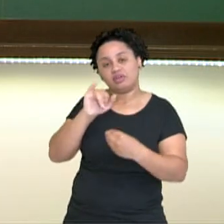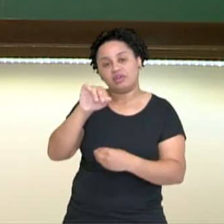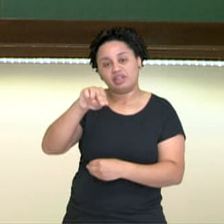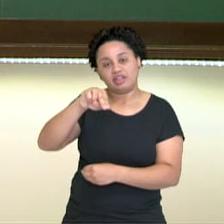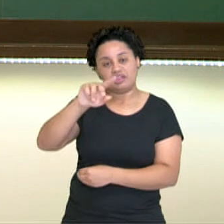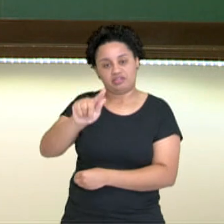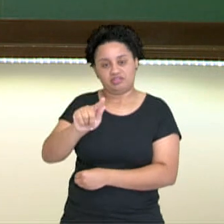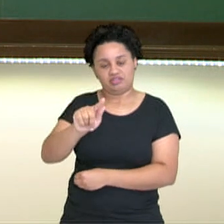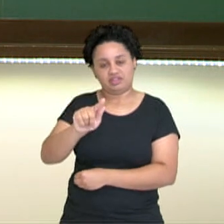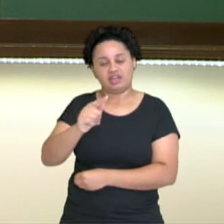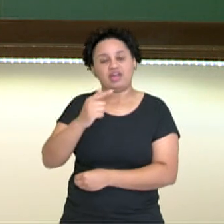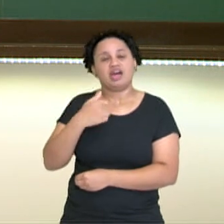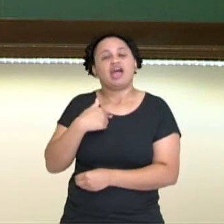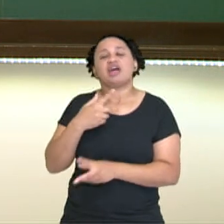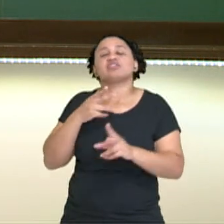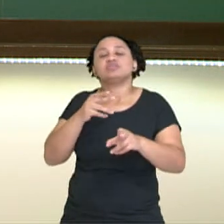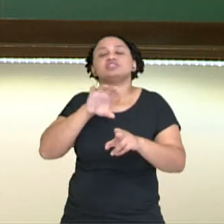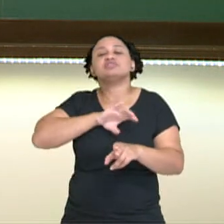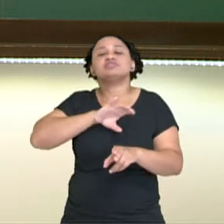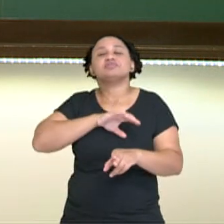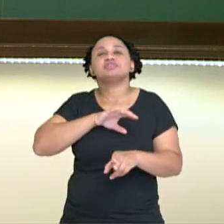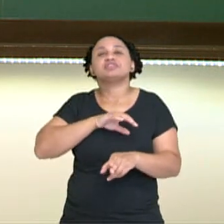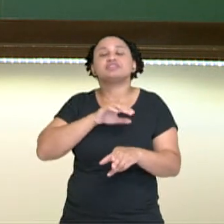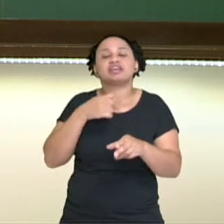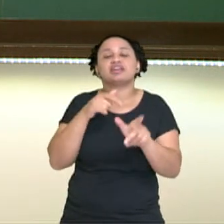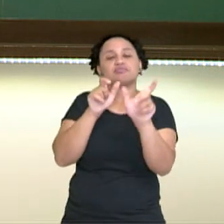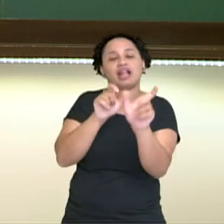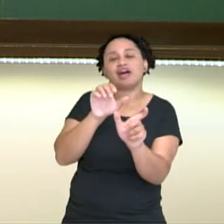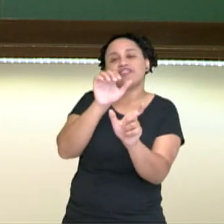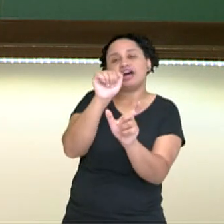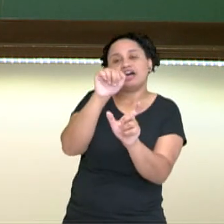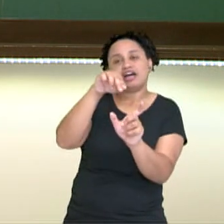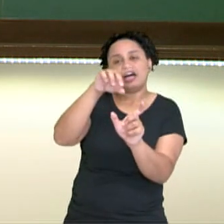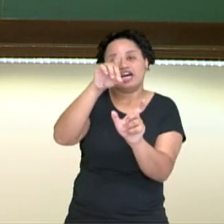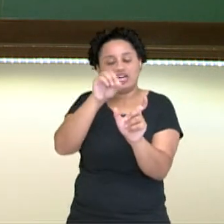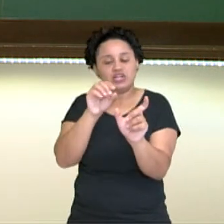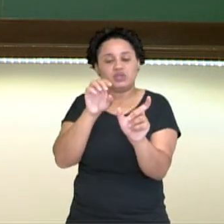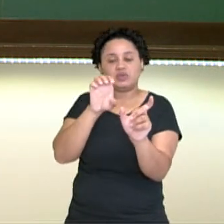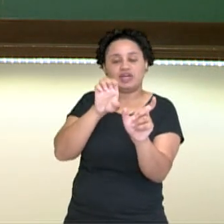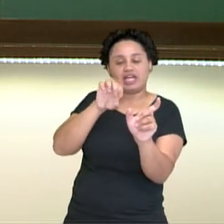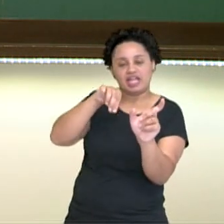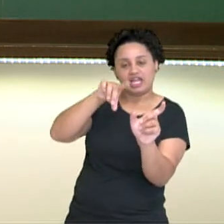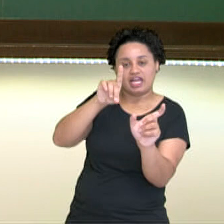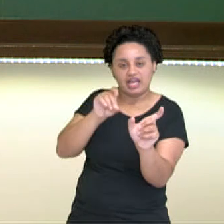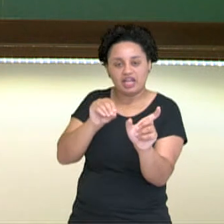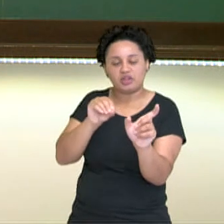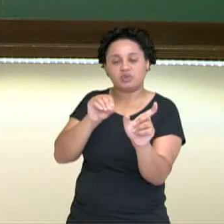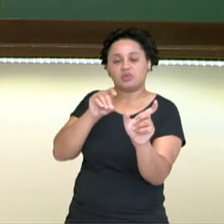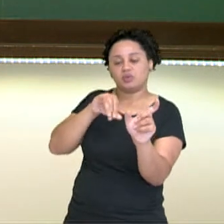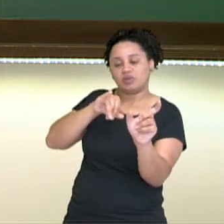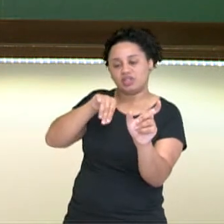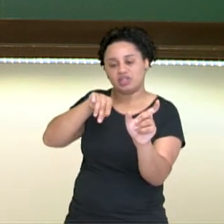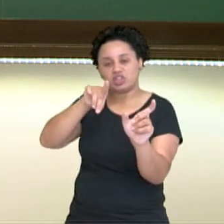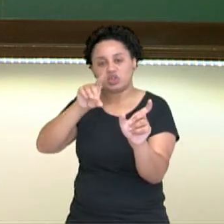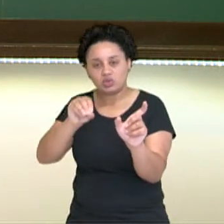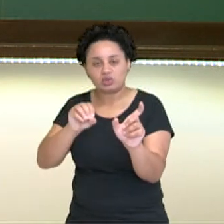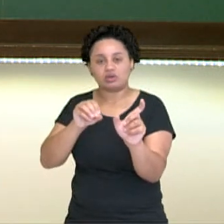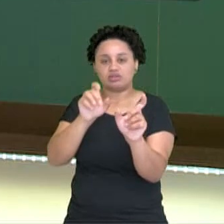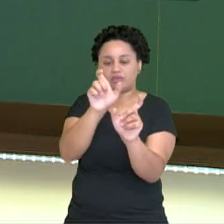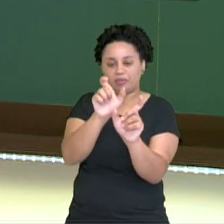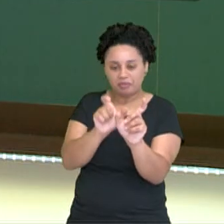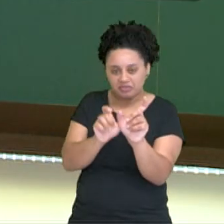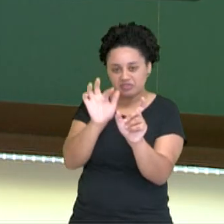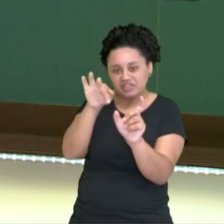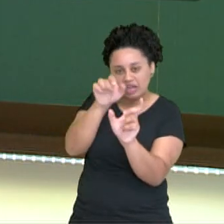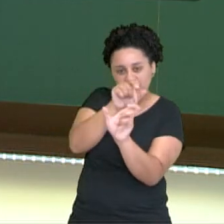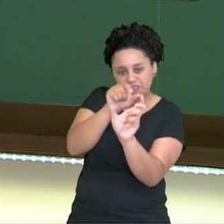Andando, cantando, sorrindo, esse ando, indo, é o gerúndio no português, é o ing no inglês, tá bom? Tanto que aqui,